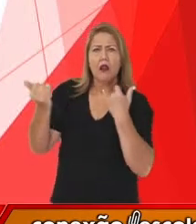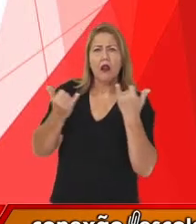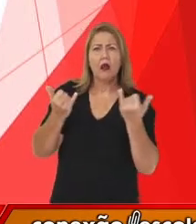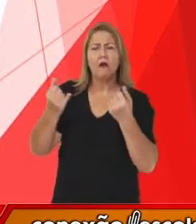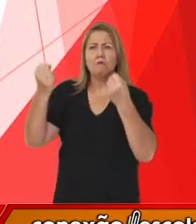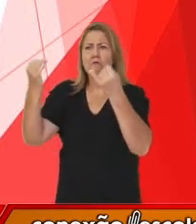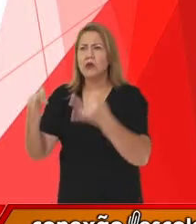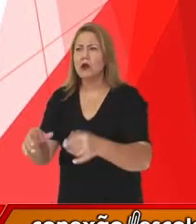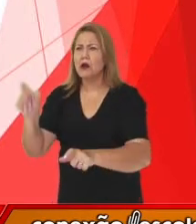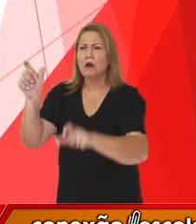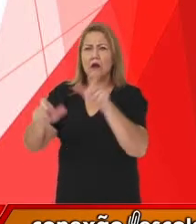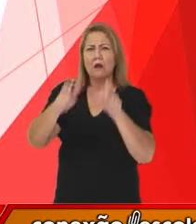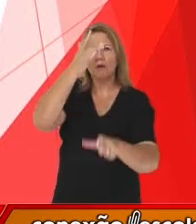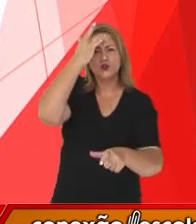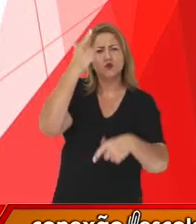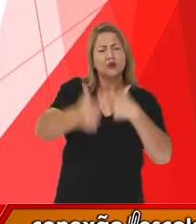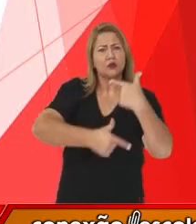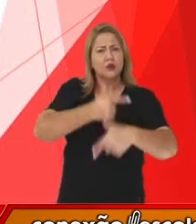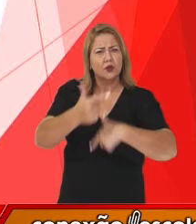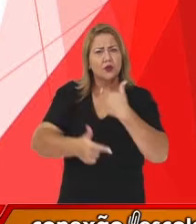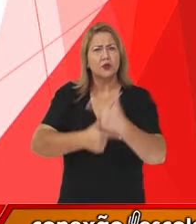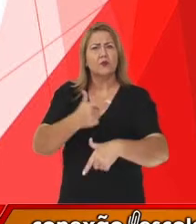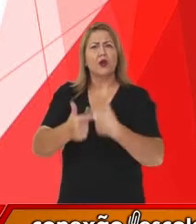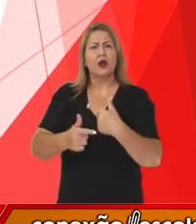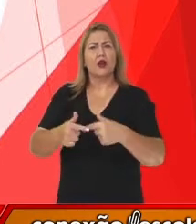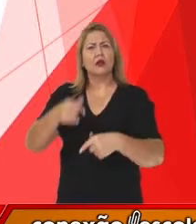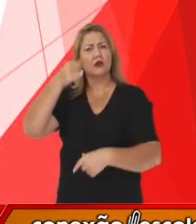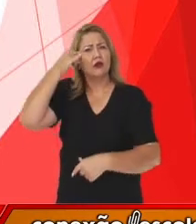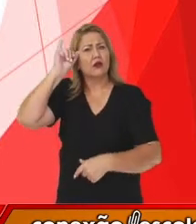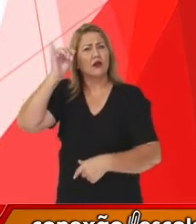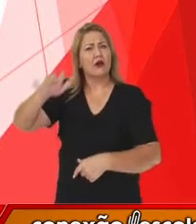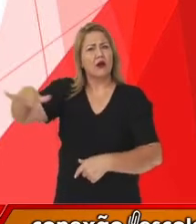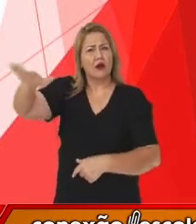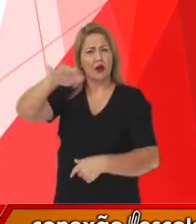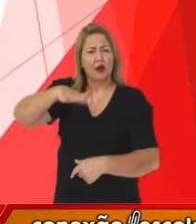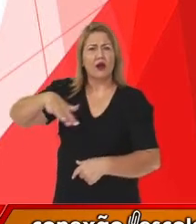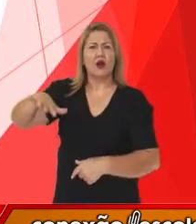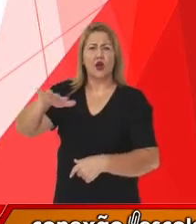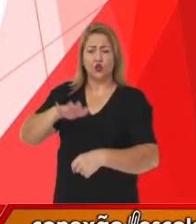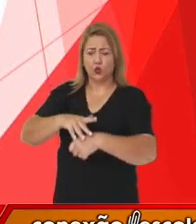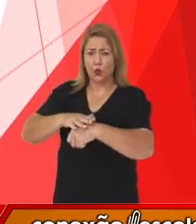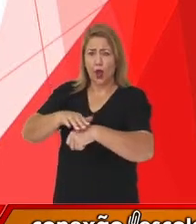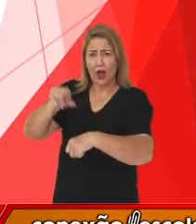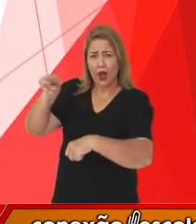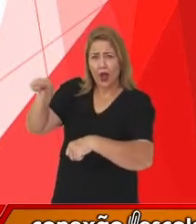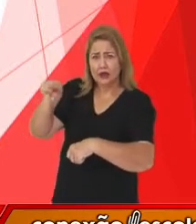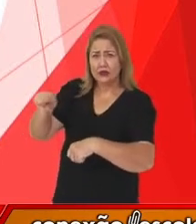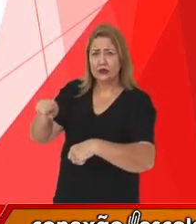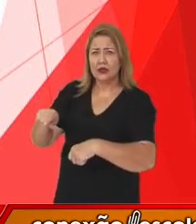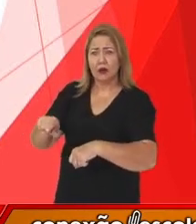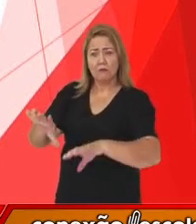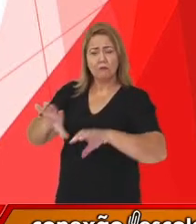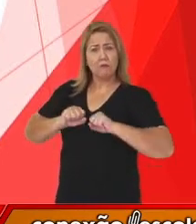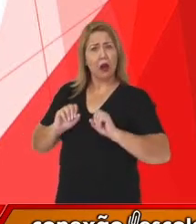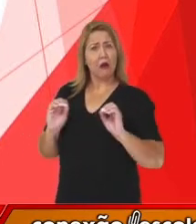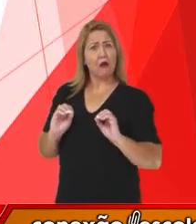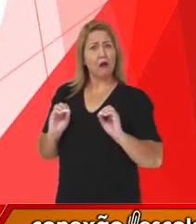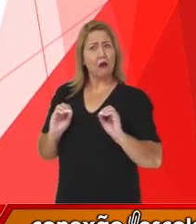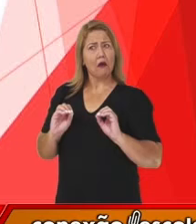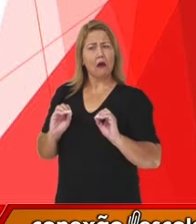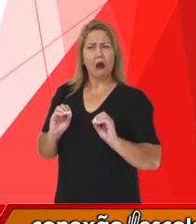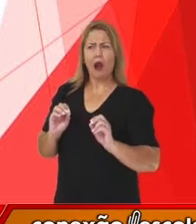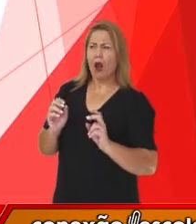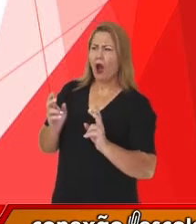alguns trabalhadores que trabalhavam com bovinos com essa doença, varíola, não desenvolviam a doença. Então, a partir